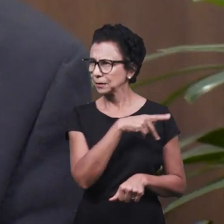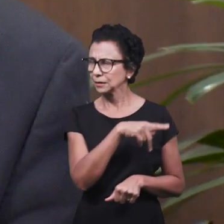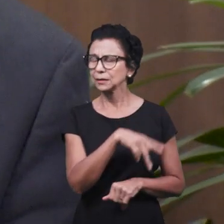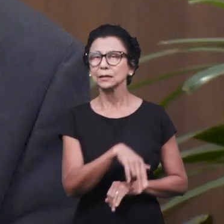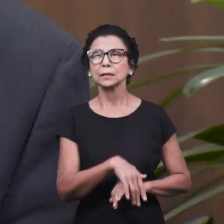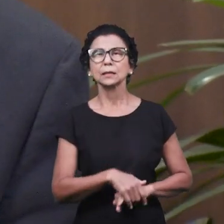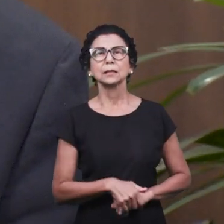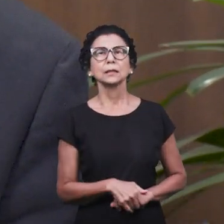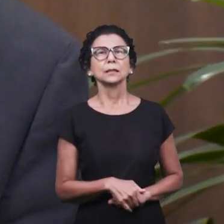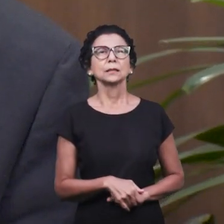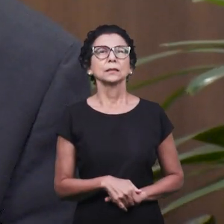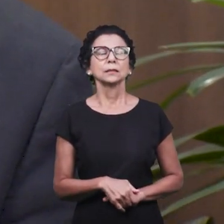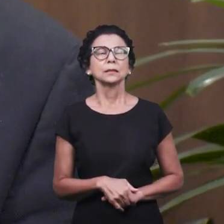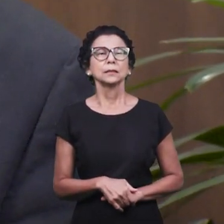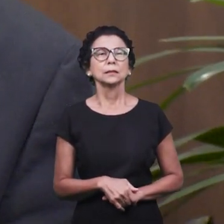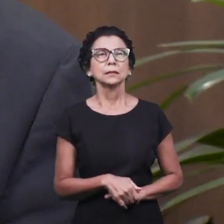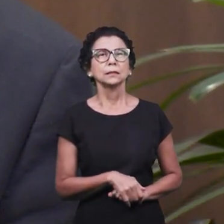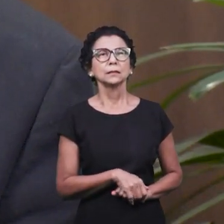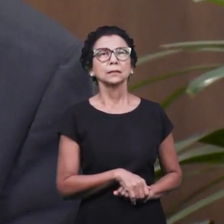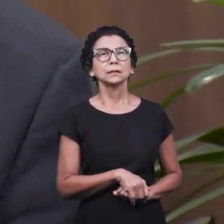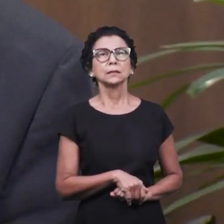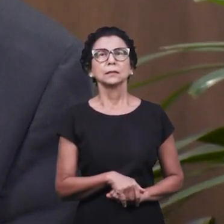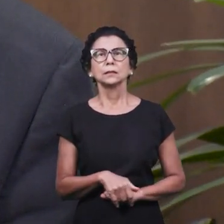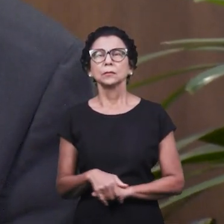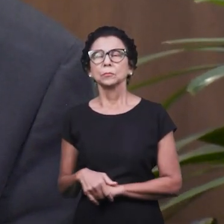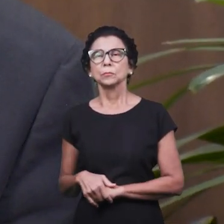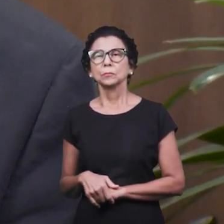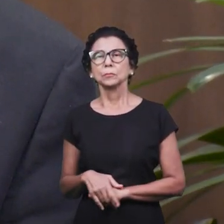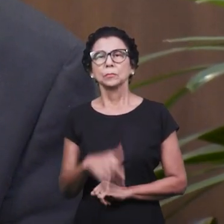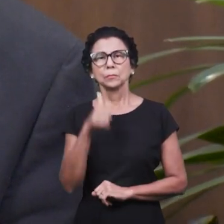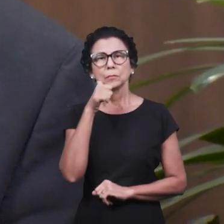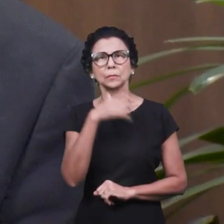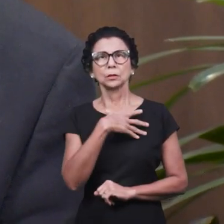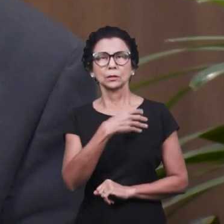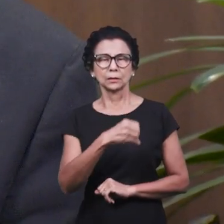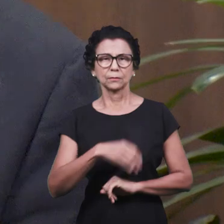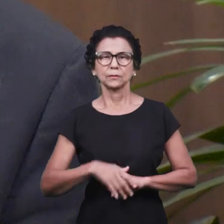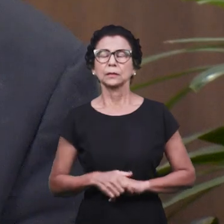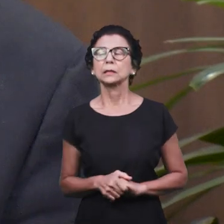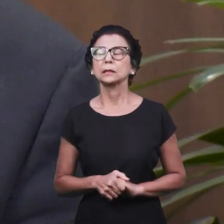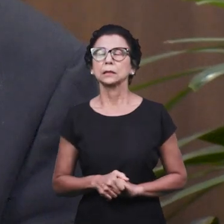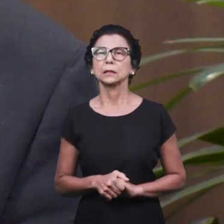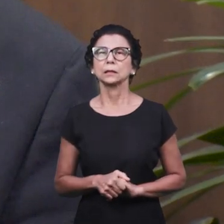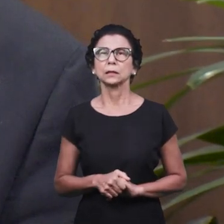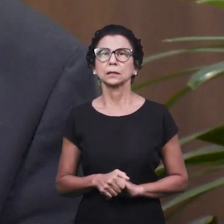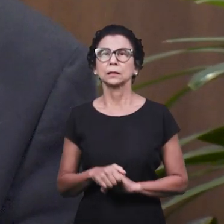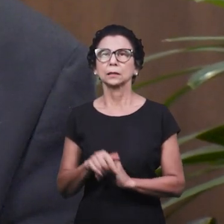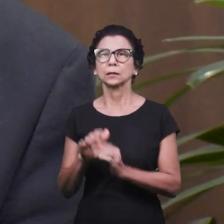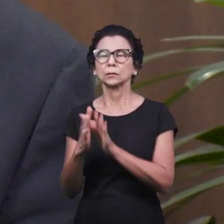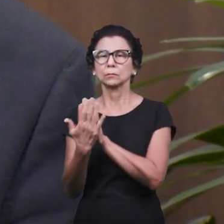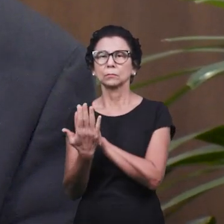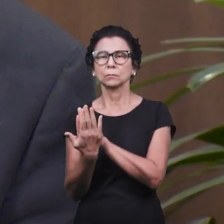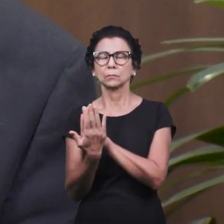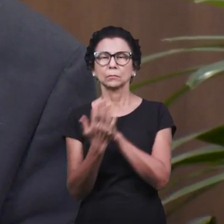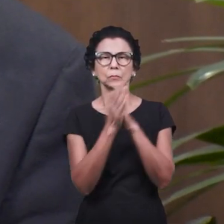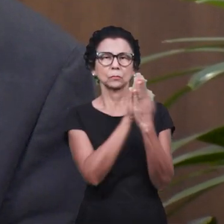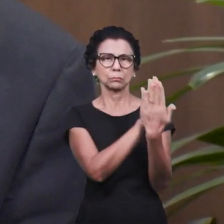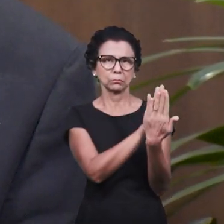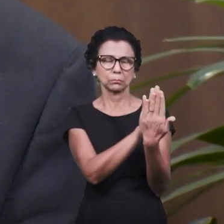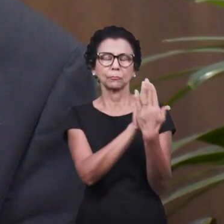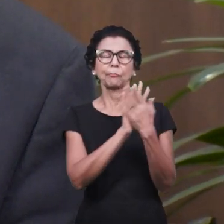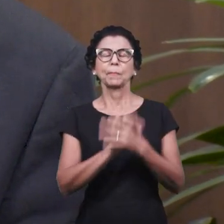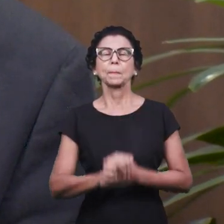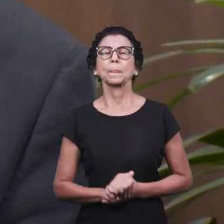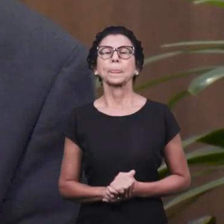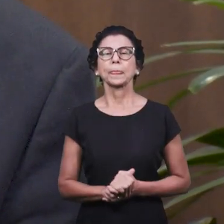do intercâmbio da Vitória foi através do programa do Rotary Internacional. O Rotary é uma organização de profissionais,